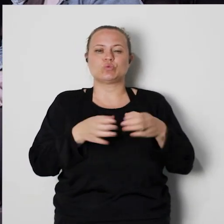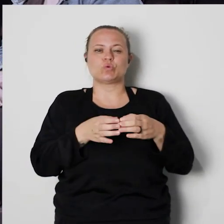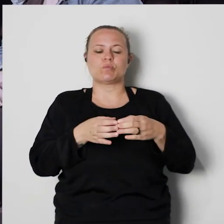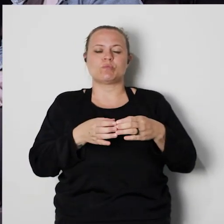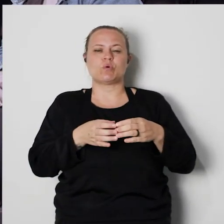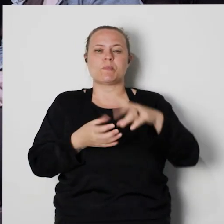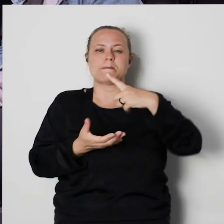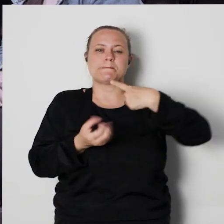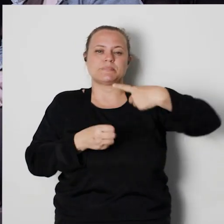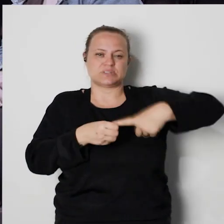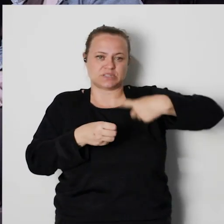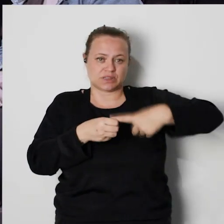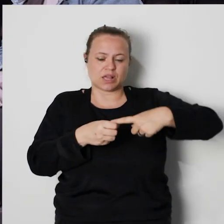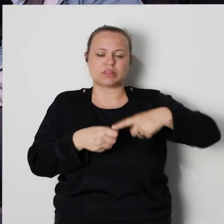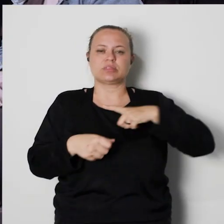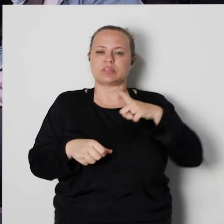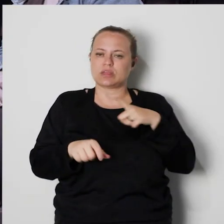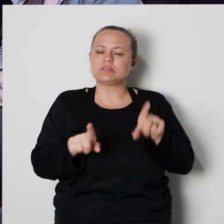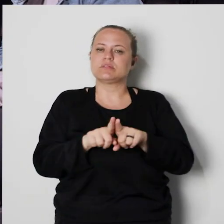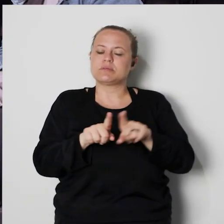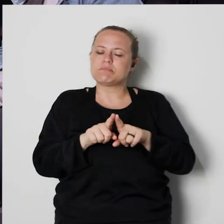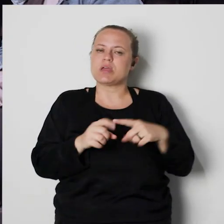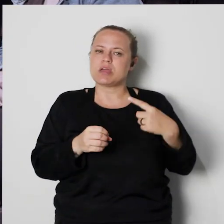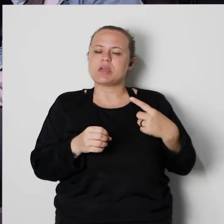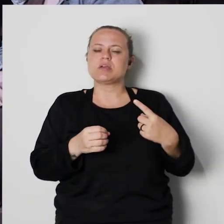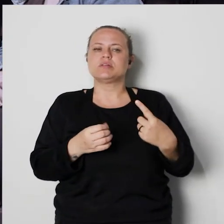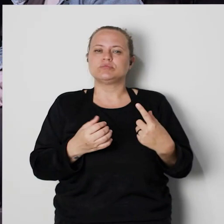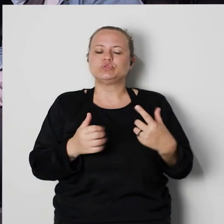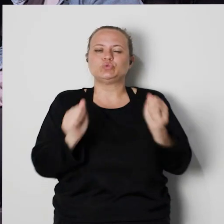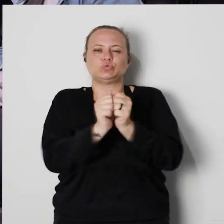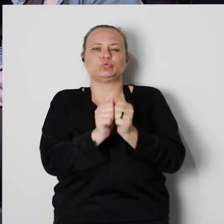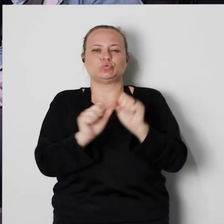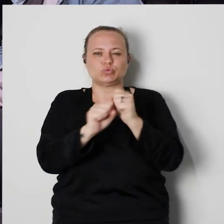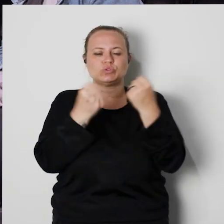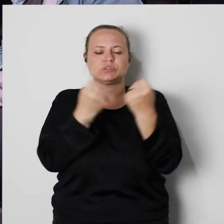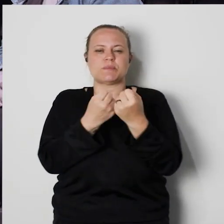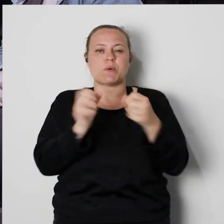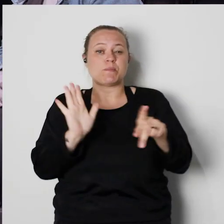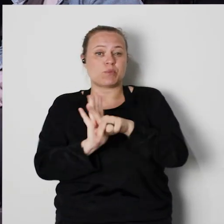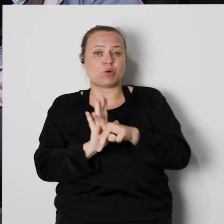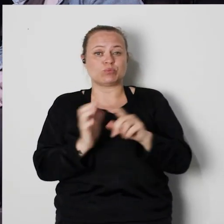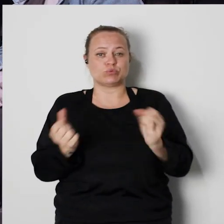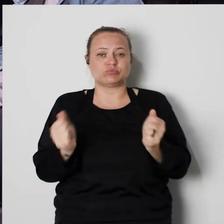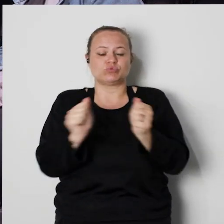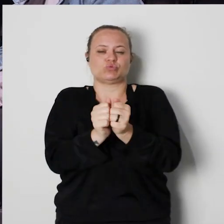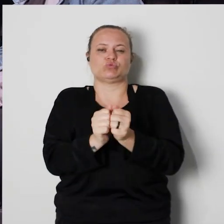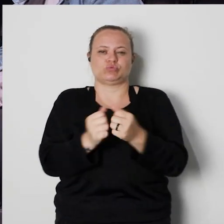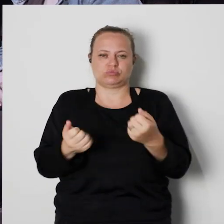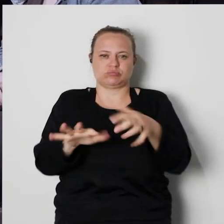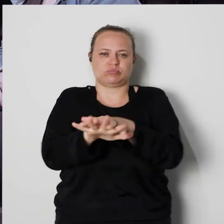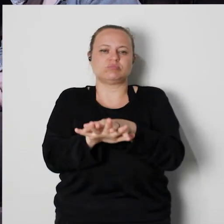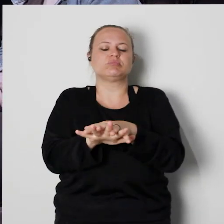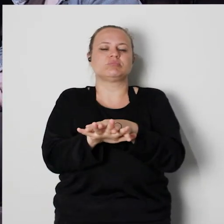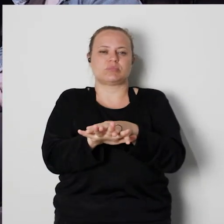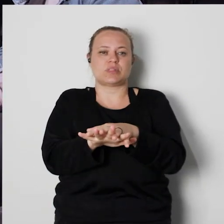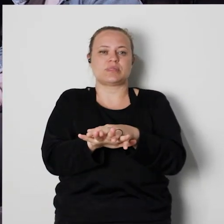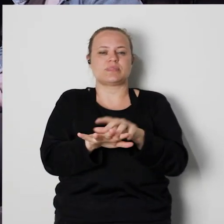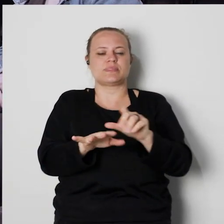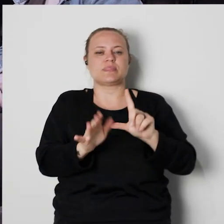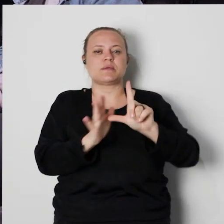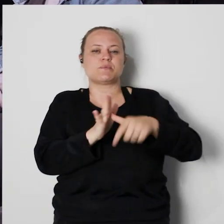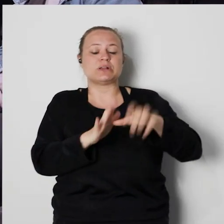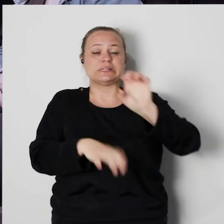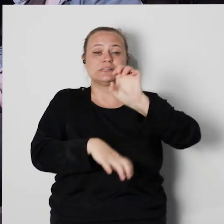um termo realmente de adesão, de que, bom, no nosso município, nós também vamos estruturar o nosso sistema